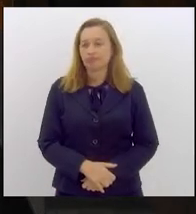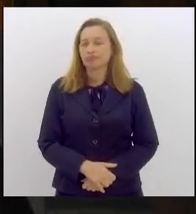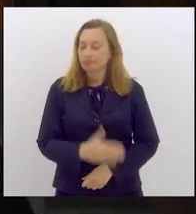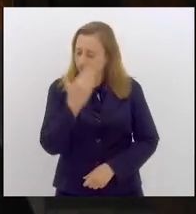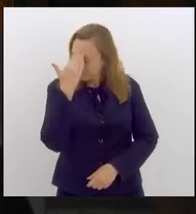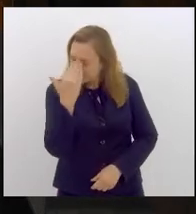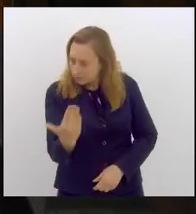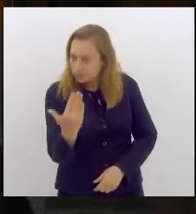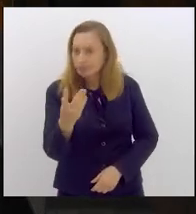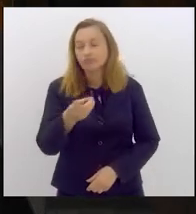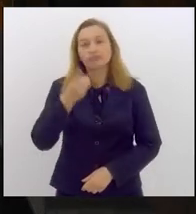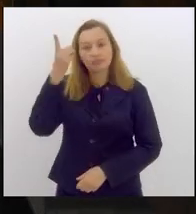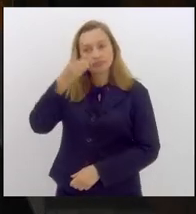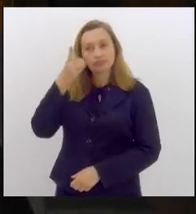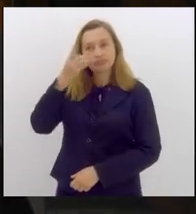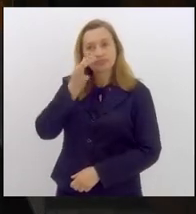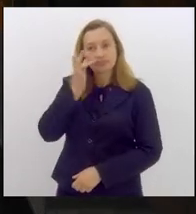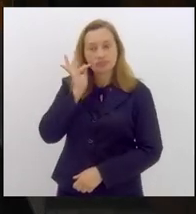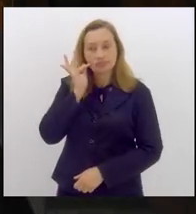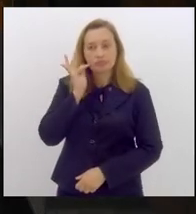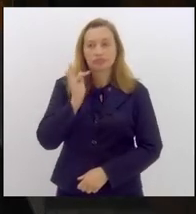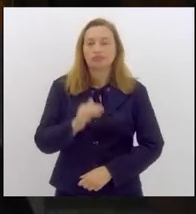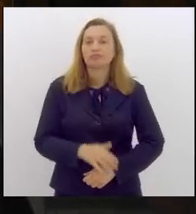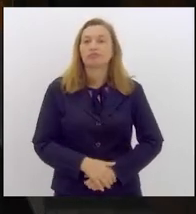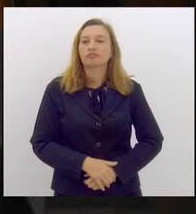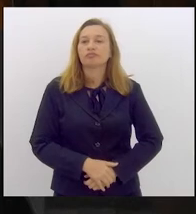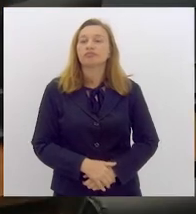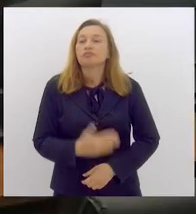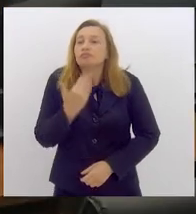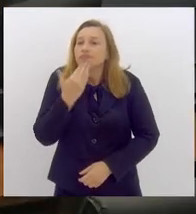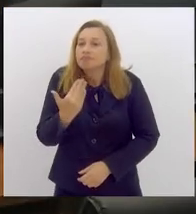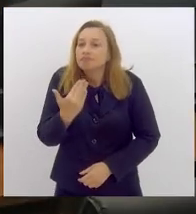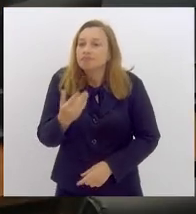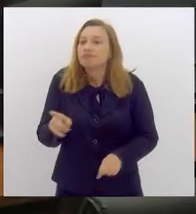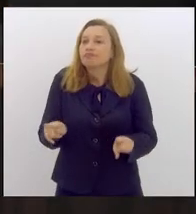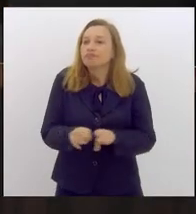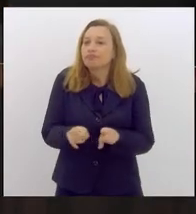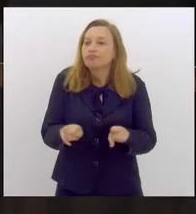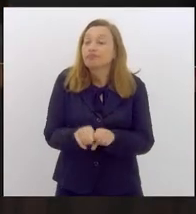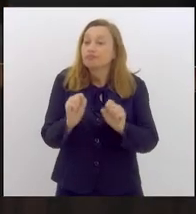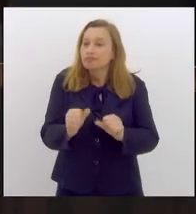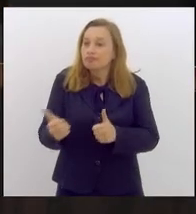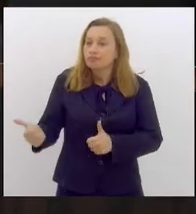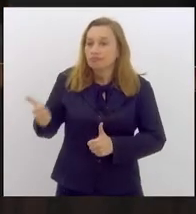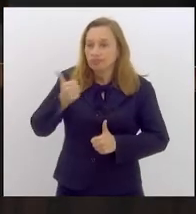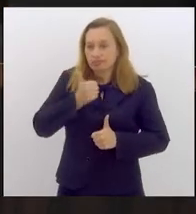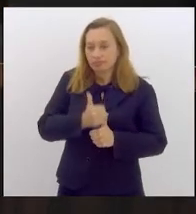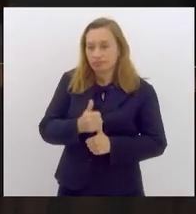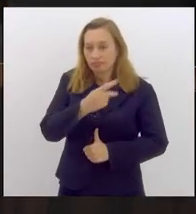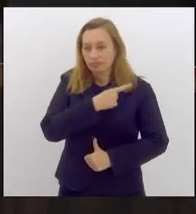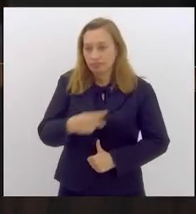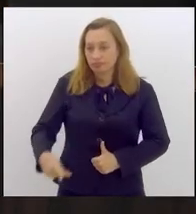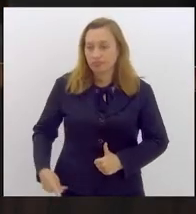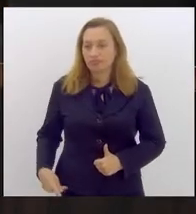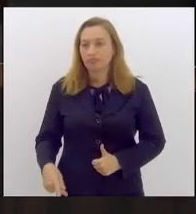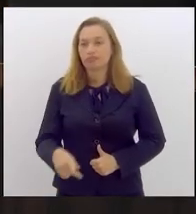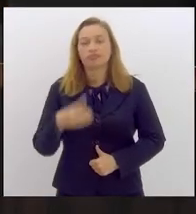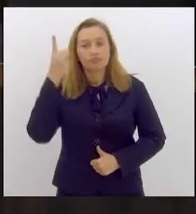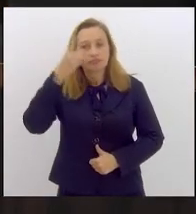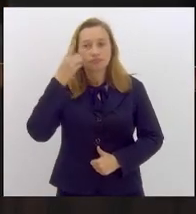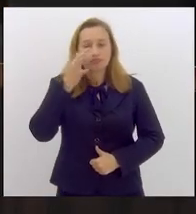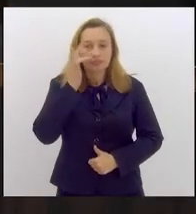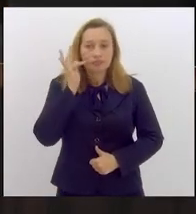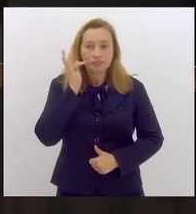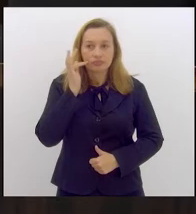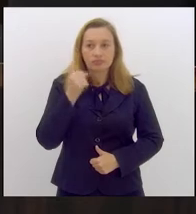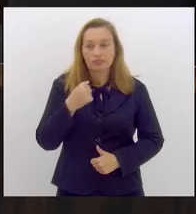Muito obrigada, deputado Flávio Serafini, que solicito também que possa ocupar aqui a presidência, deputado Flávio